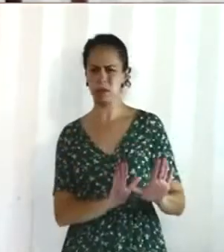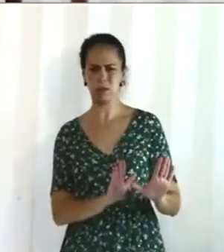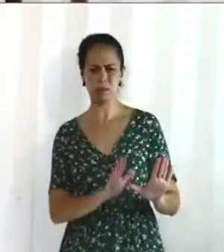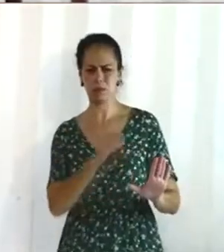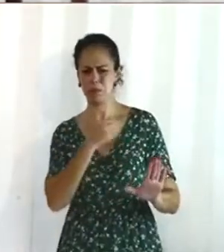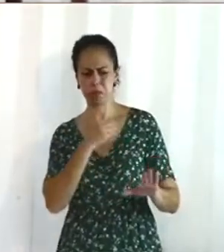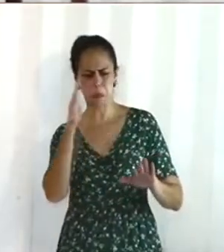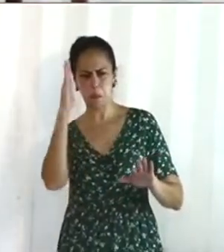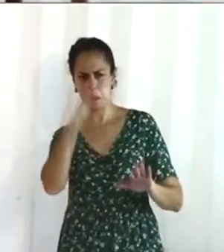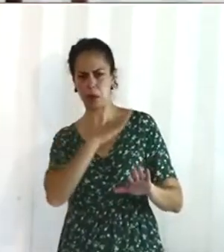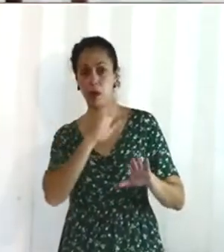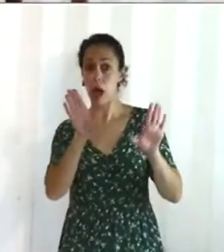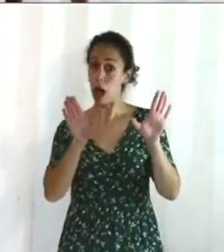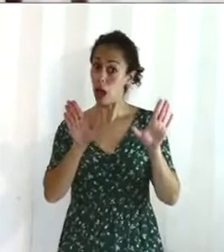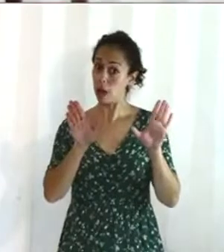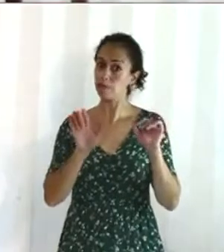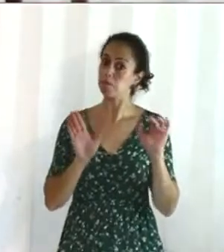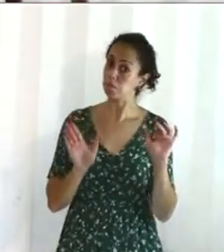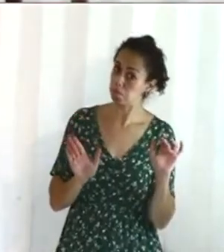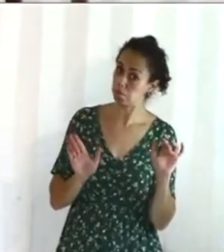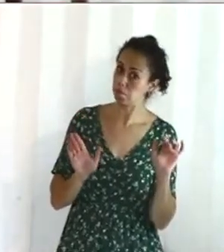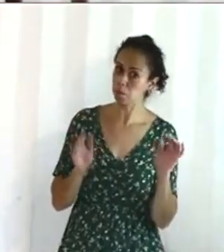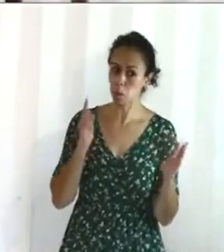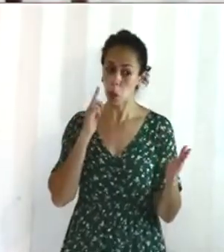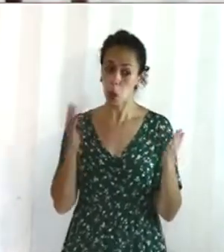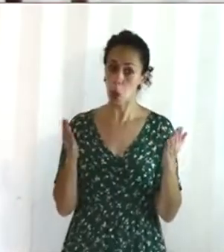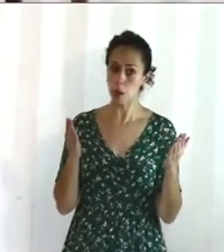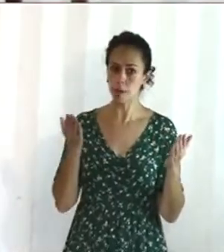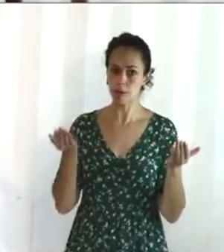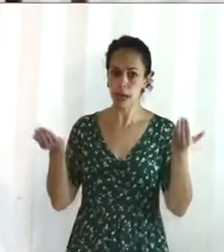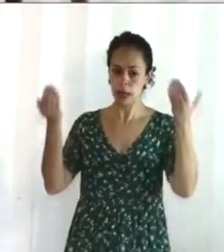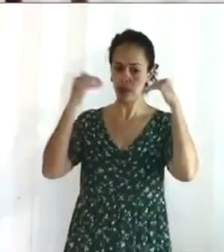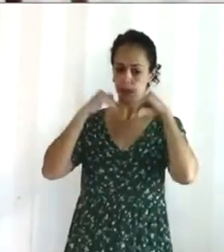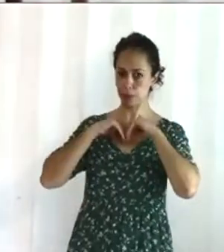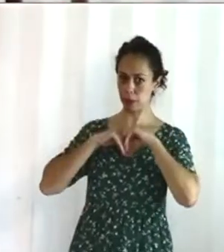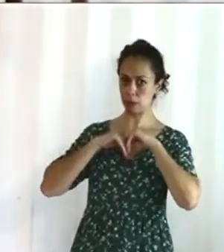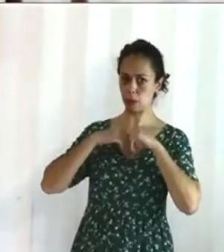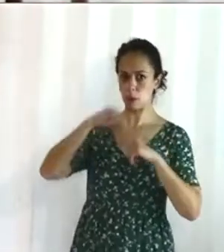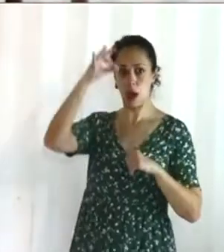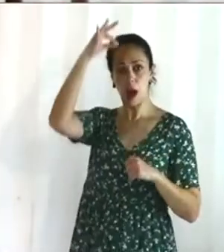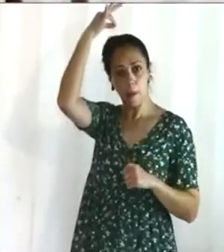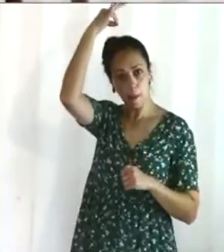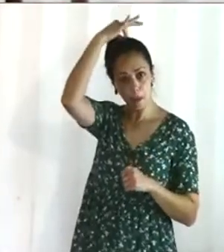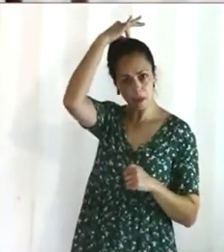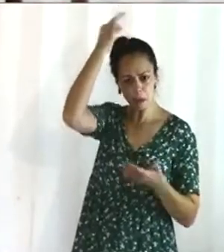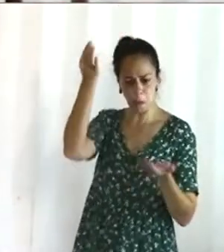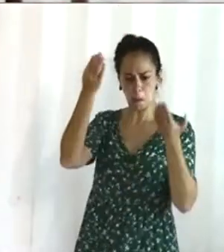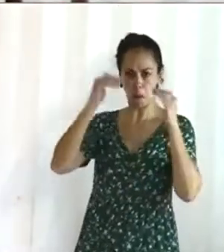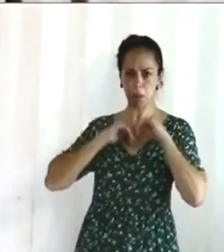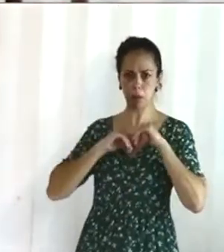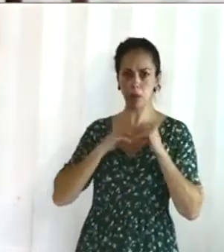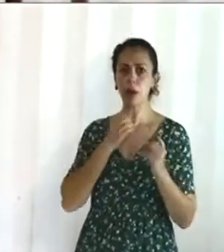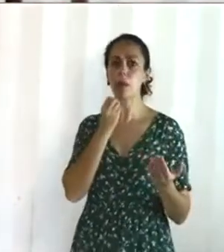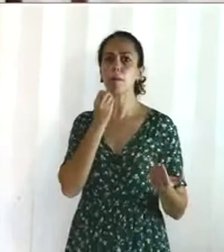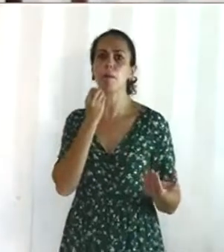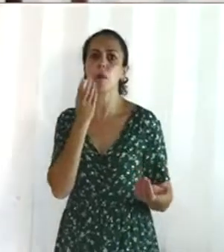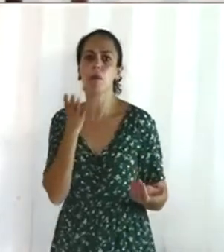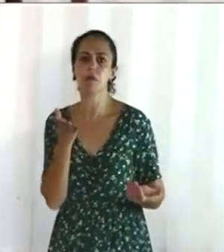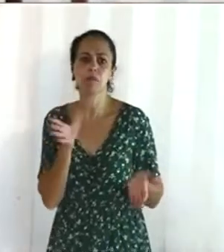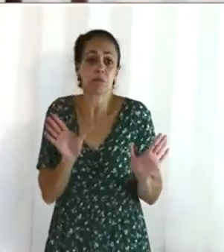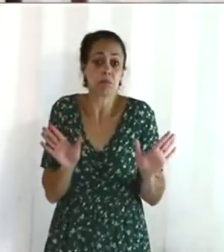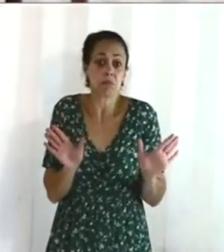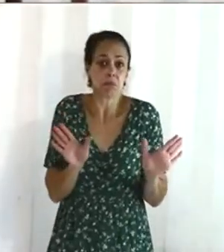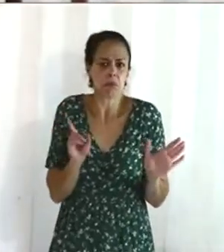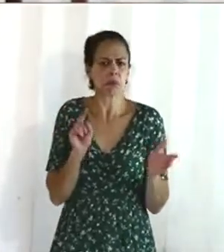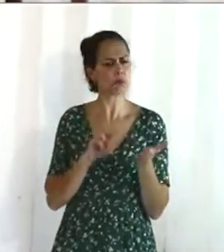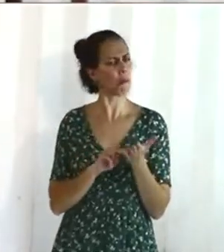gnosticismo, eles tinham a ideia de que o corpo era mau, e com o corpo você poderia fazer o que você quisesse. Você poderia